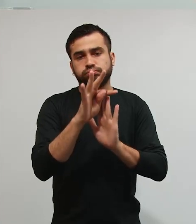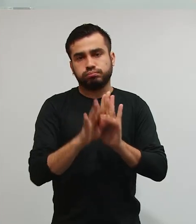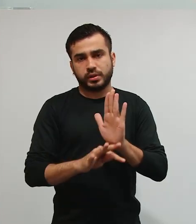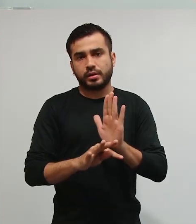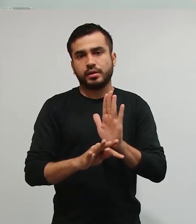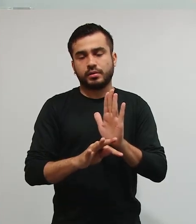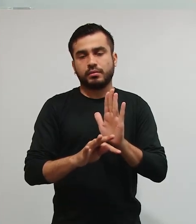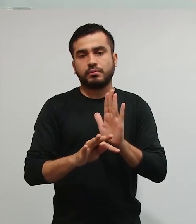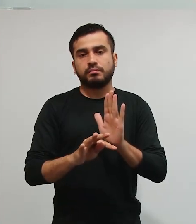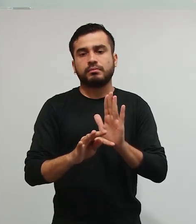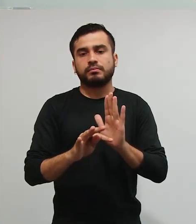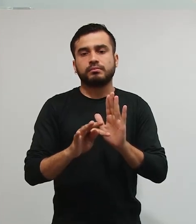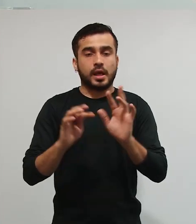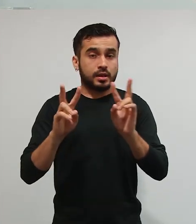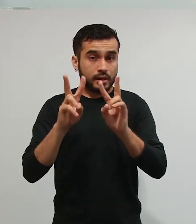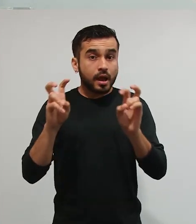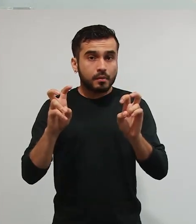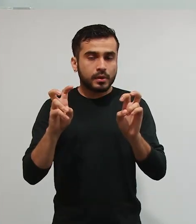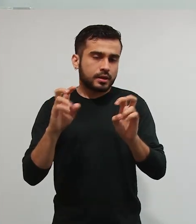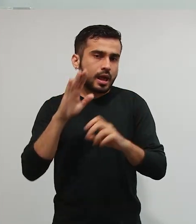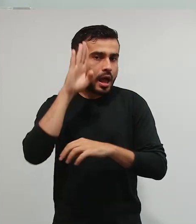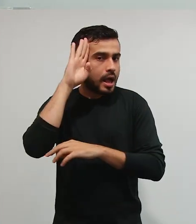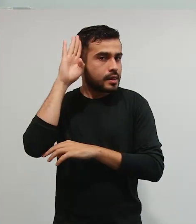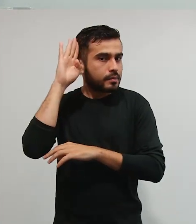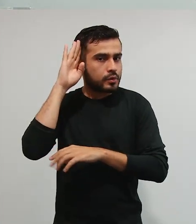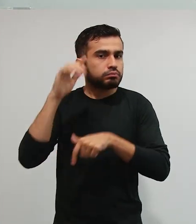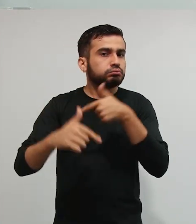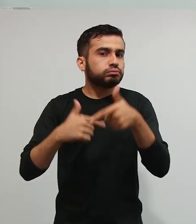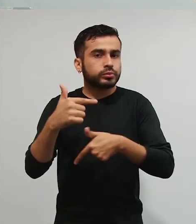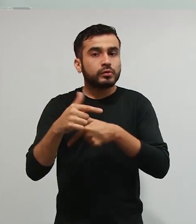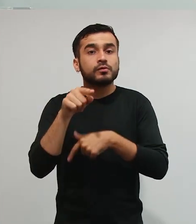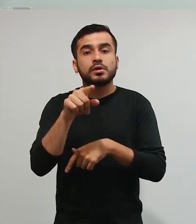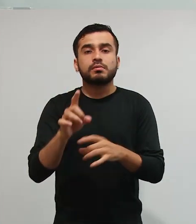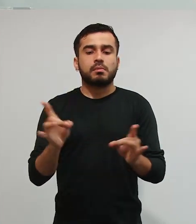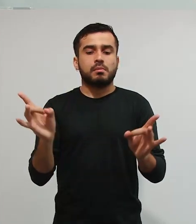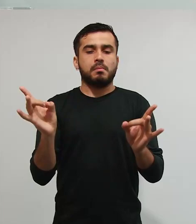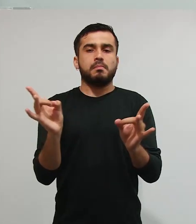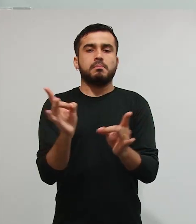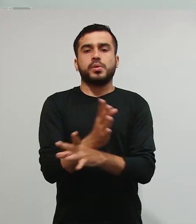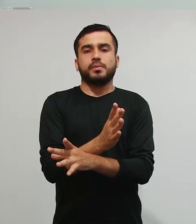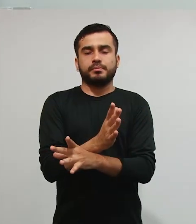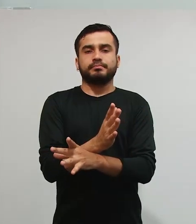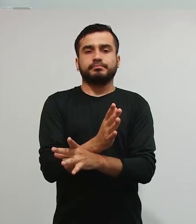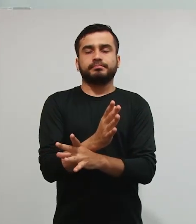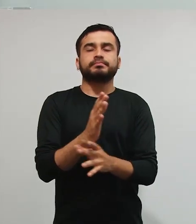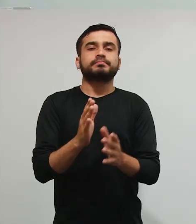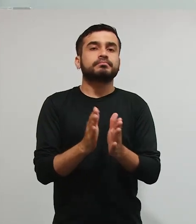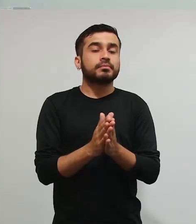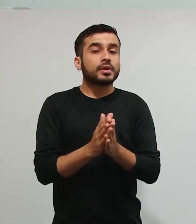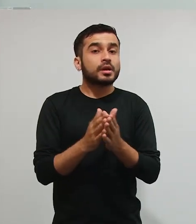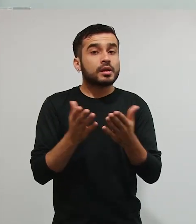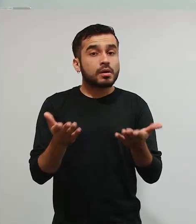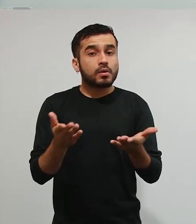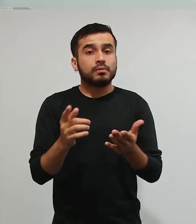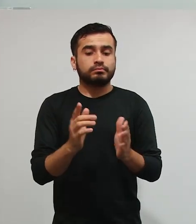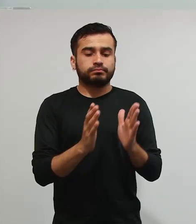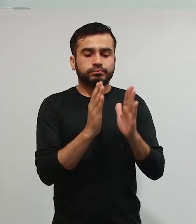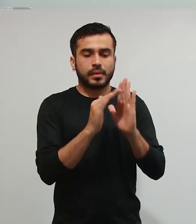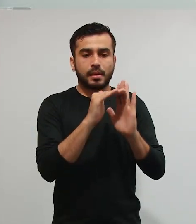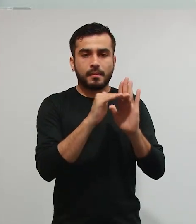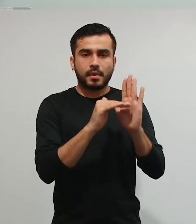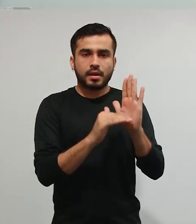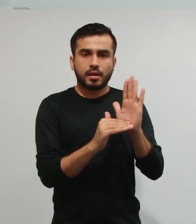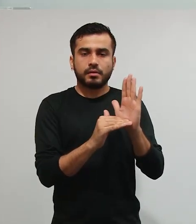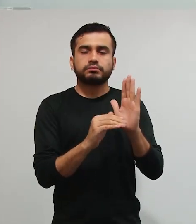texto, falando de trabalhos acadêmicos, né? Você encerra um processo, você encerra uma etapa. Então, nessa